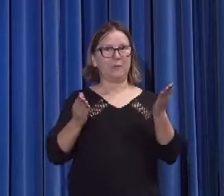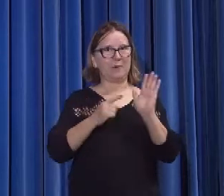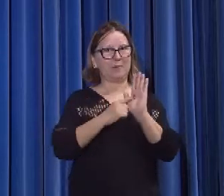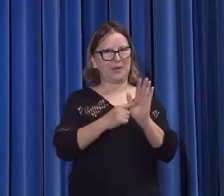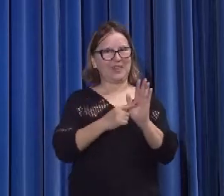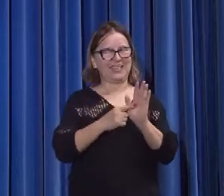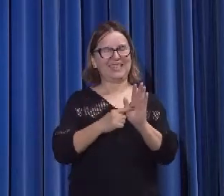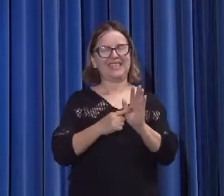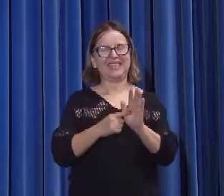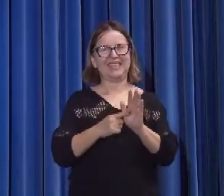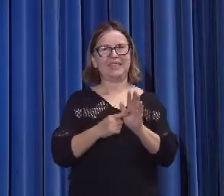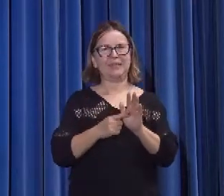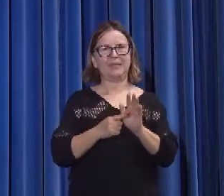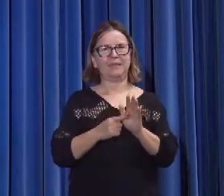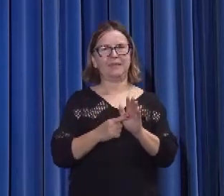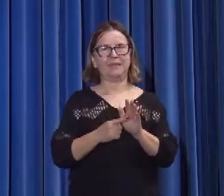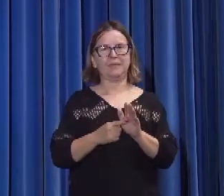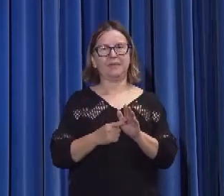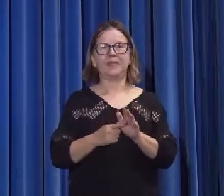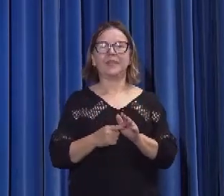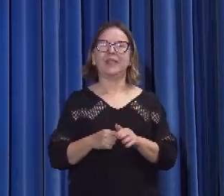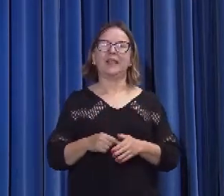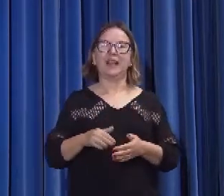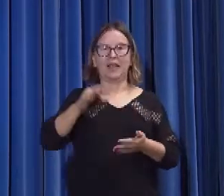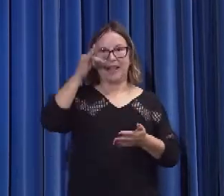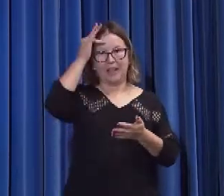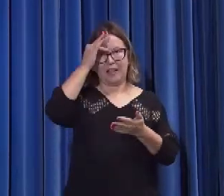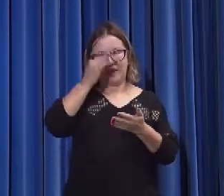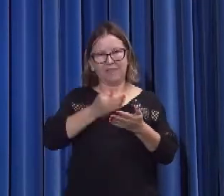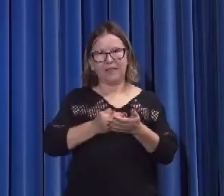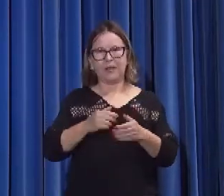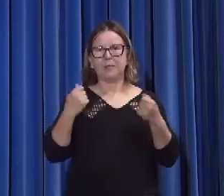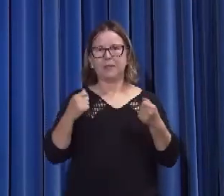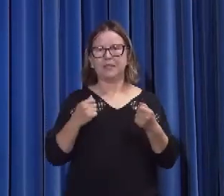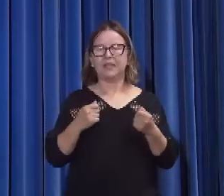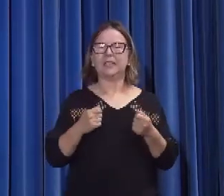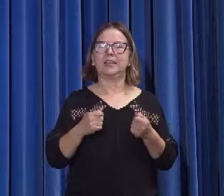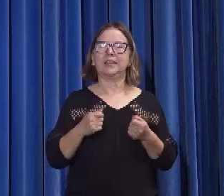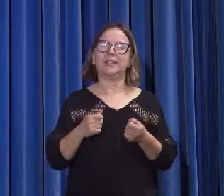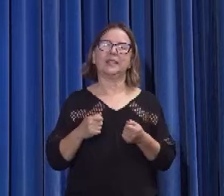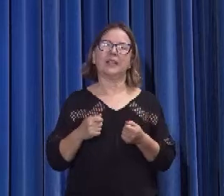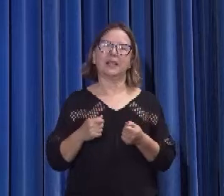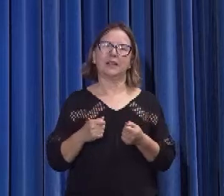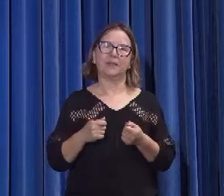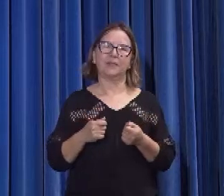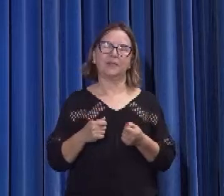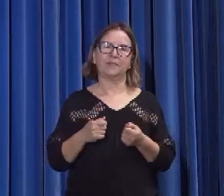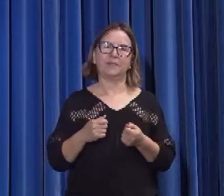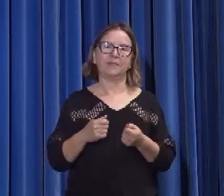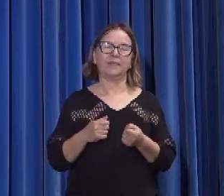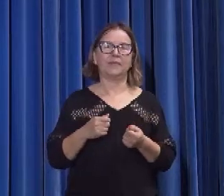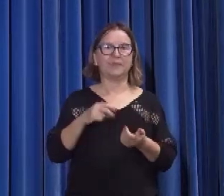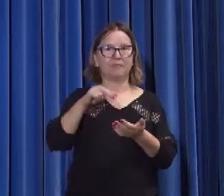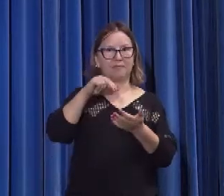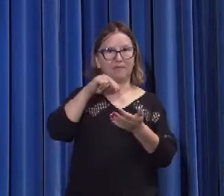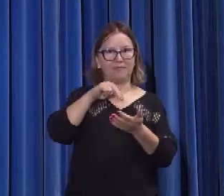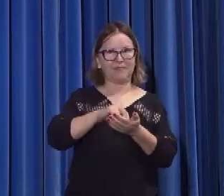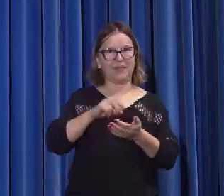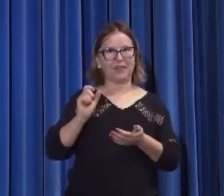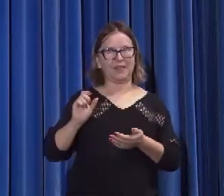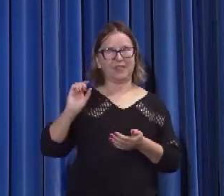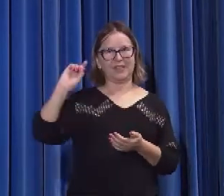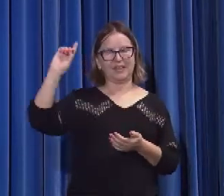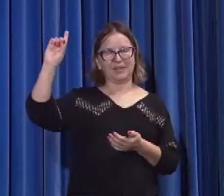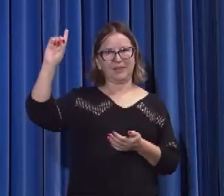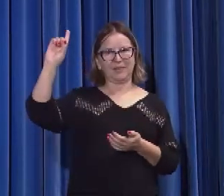fé tem de ser a palavra de Deus para que nós possamos confiar nela. Se o objeto da